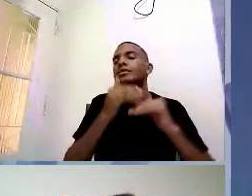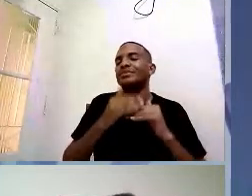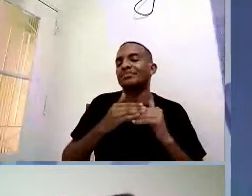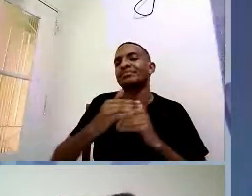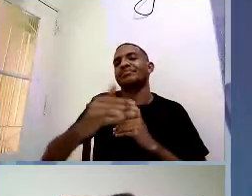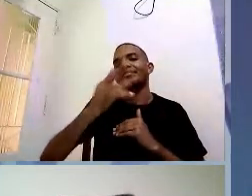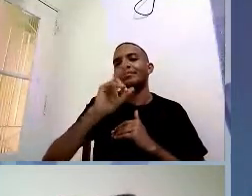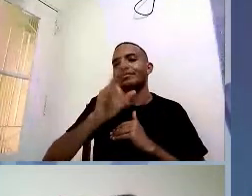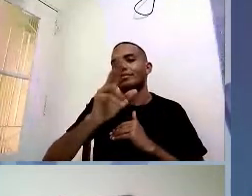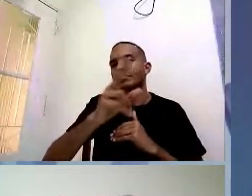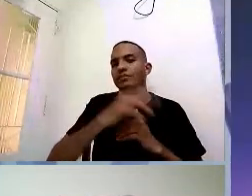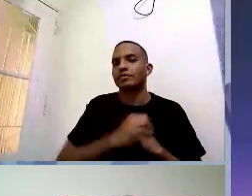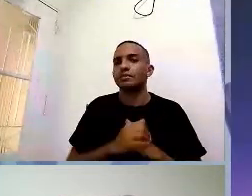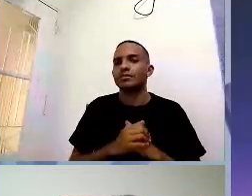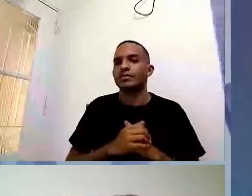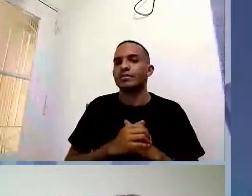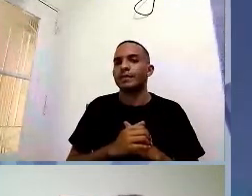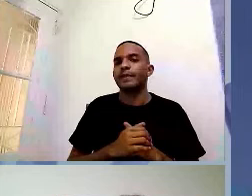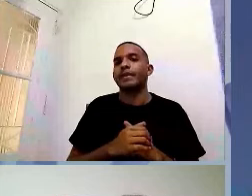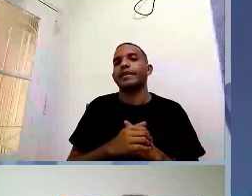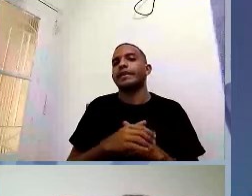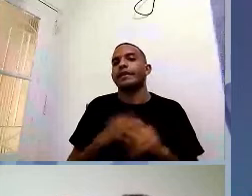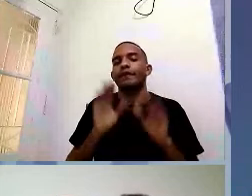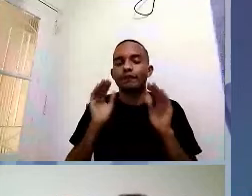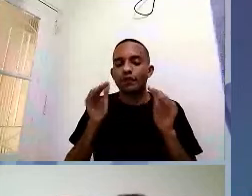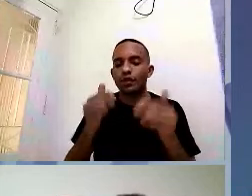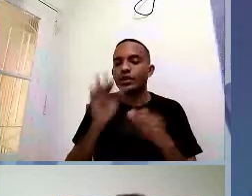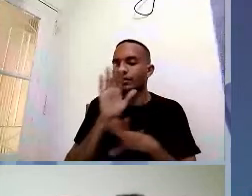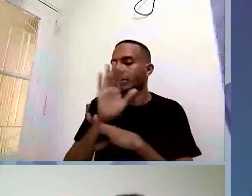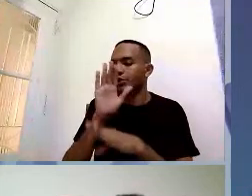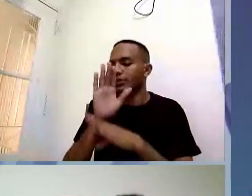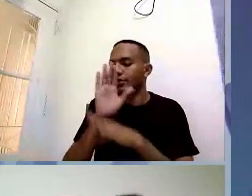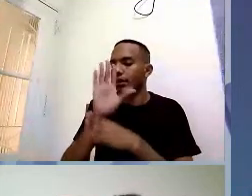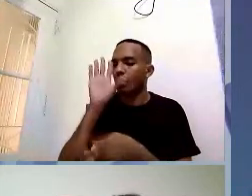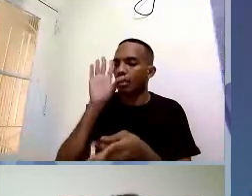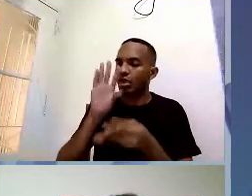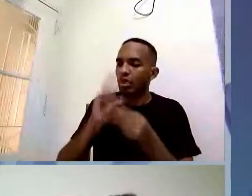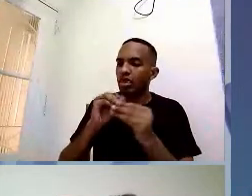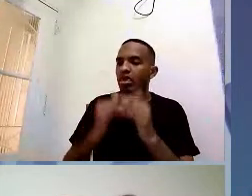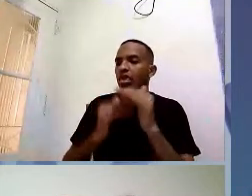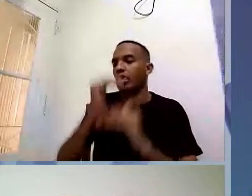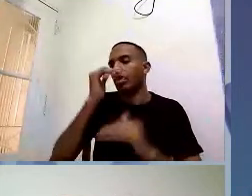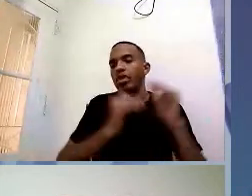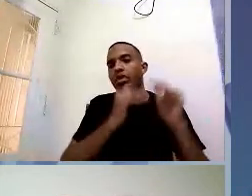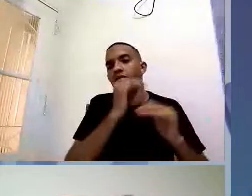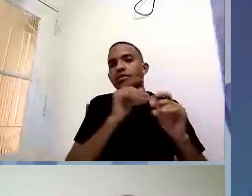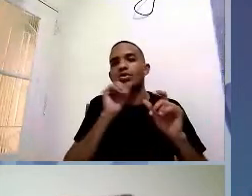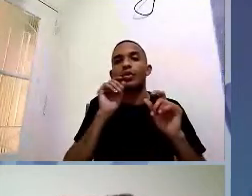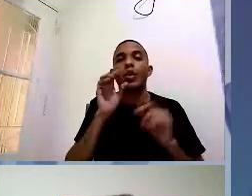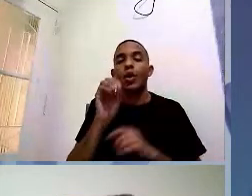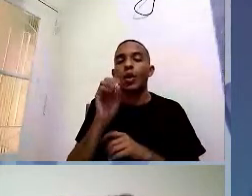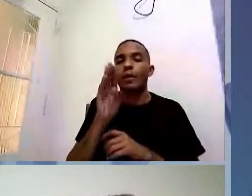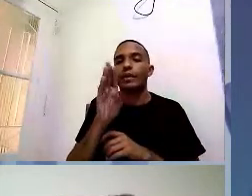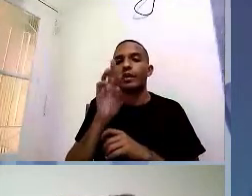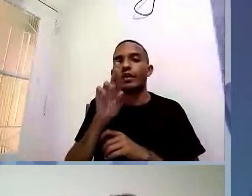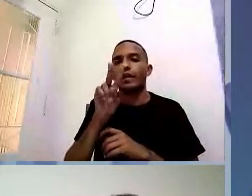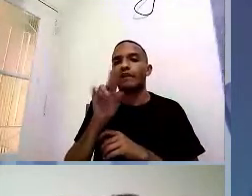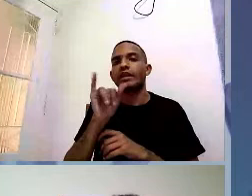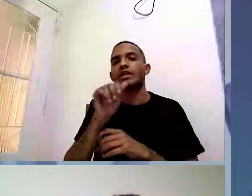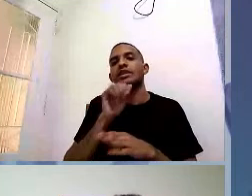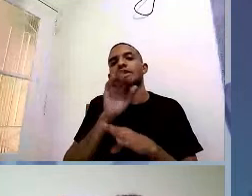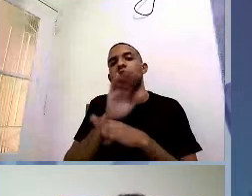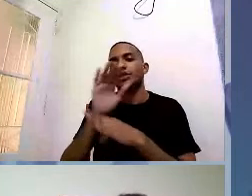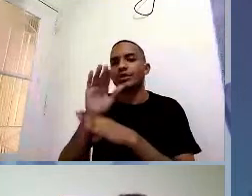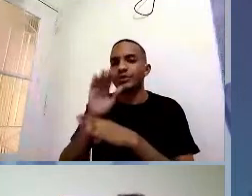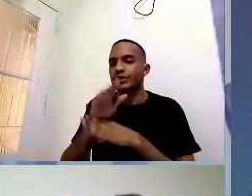ser enfrentado. Visando contribuir para a redução dessas desigualdades, o Observa oferece insumos para